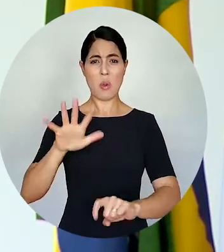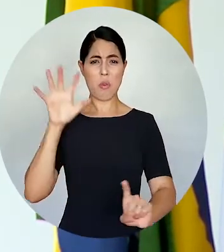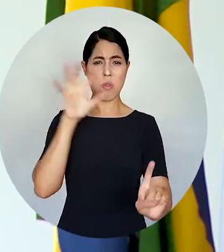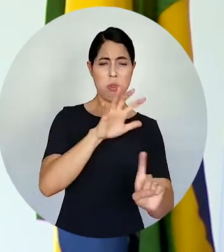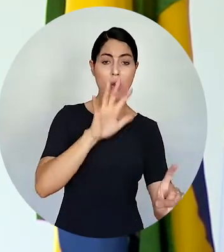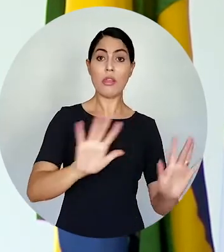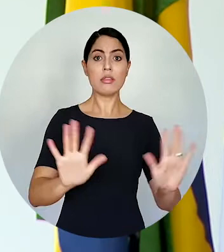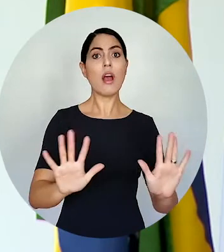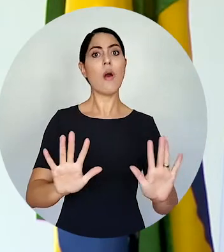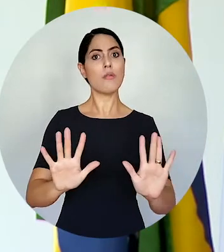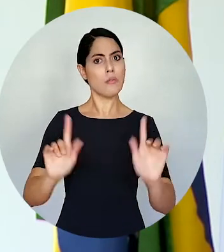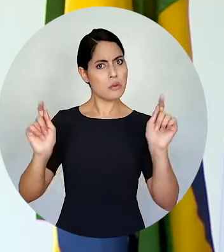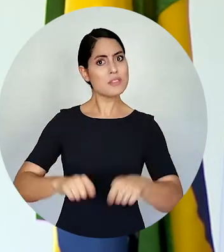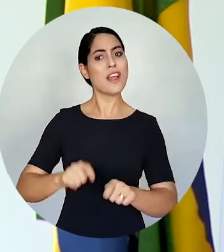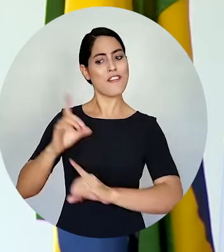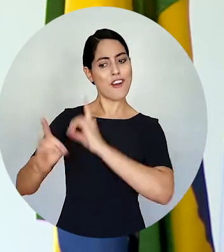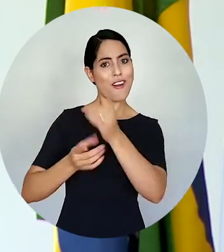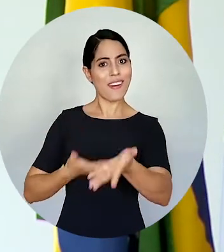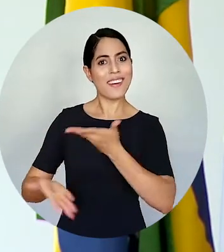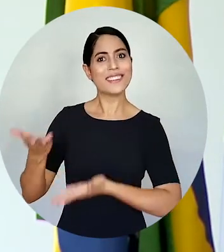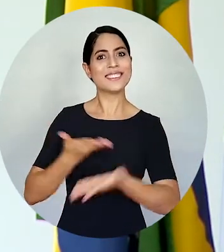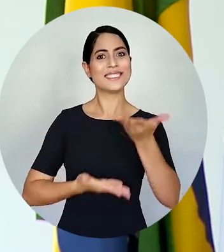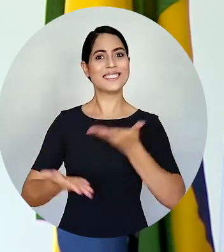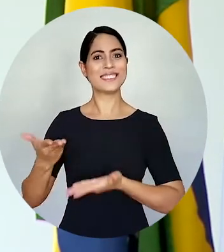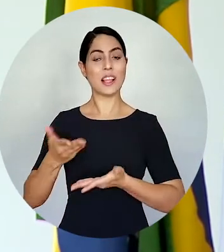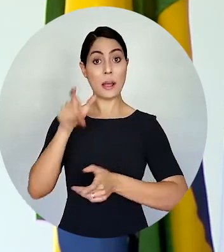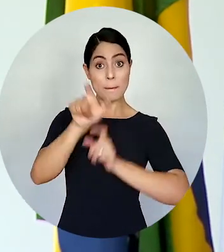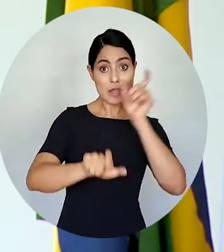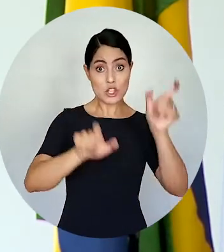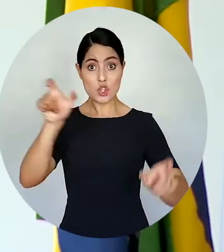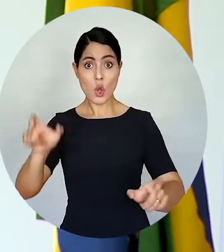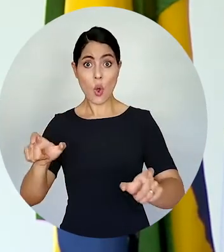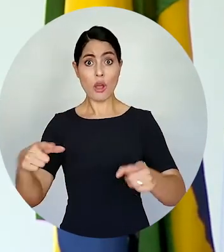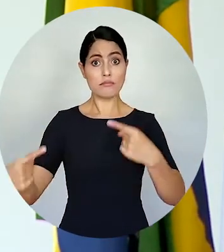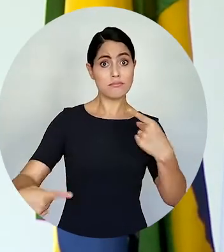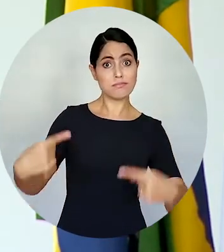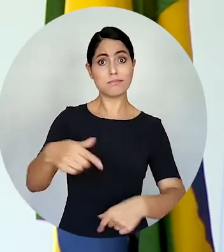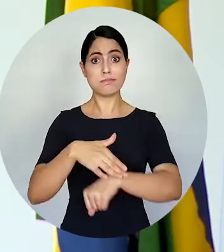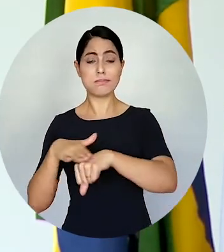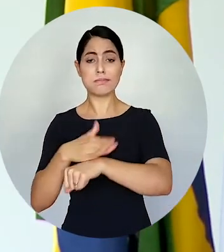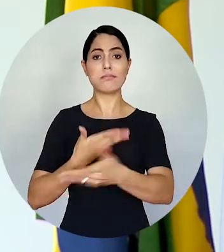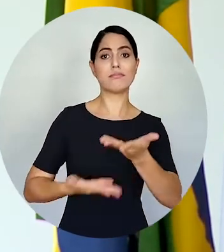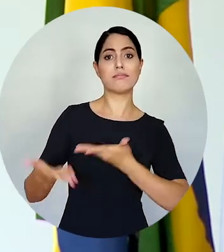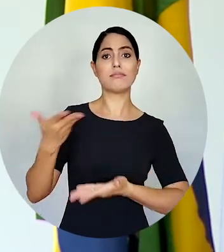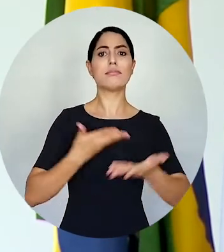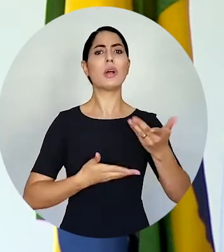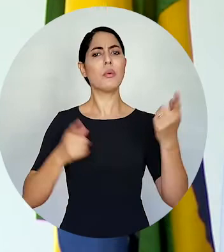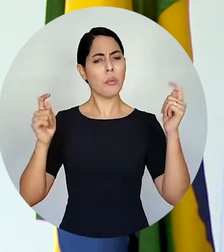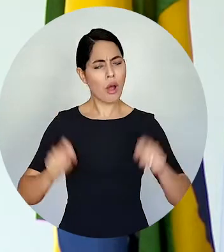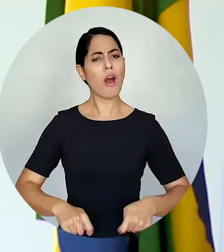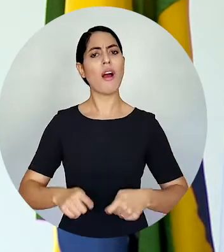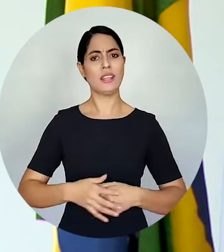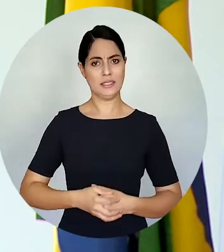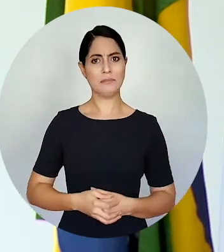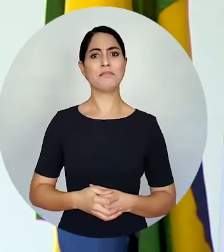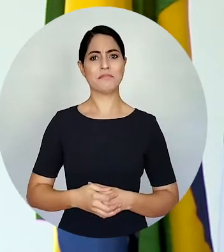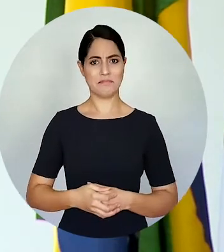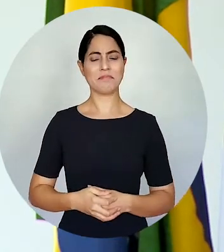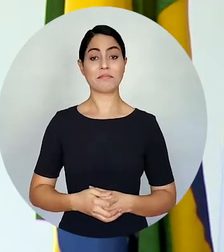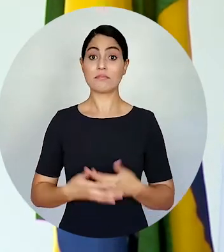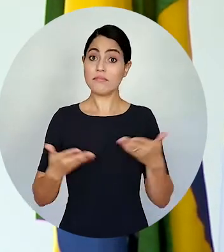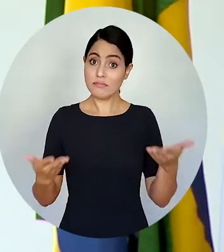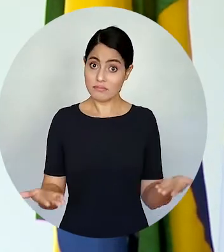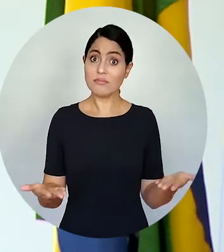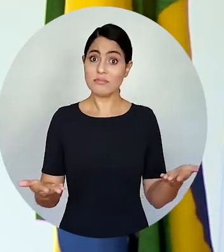de um país com mais capacidade de diálogo, onde as pessoas possam efetivamente conversar, ouvir e ser